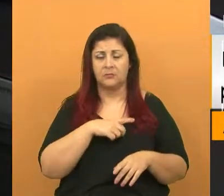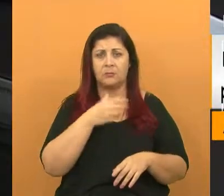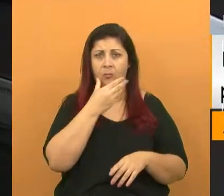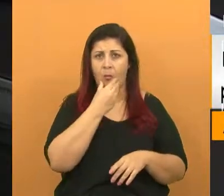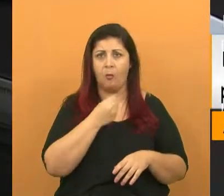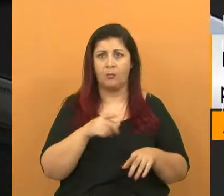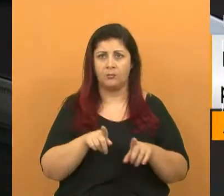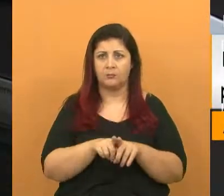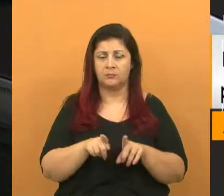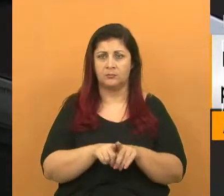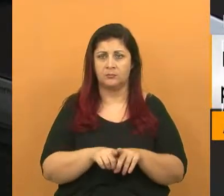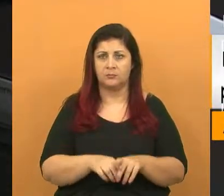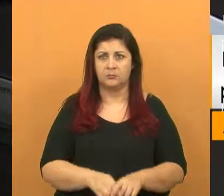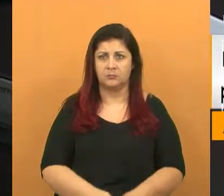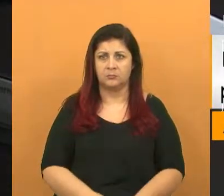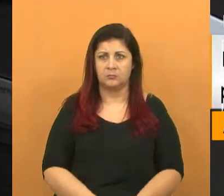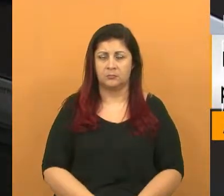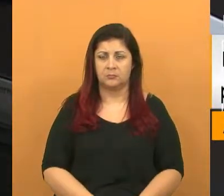né? Pode falar, doutor.